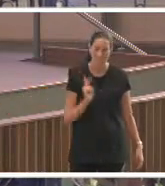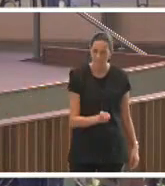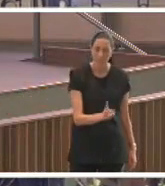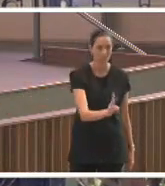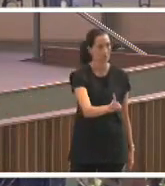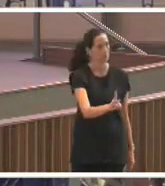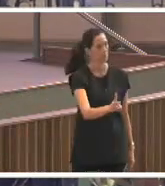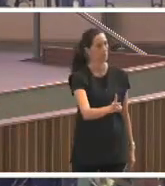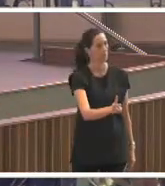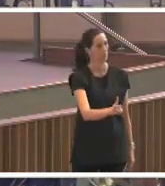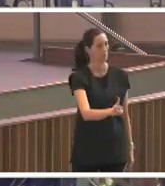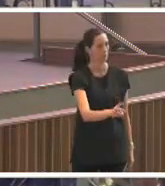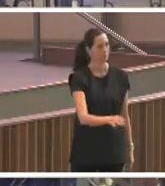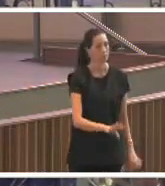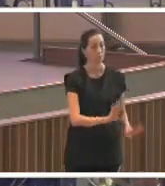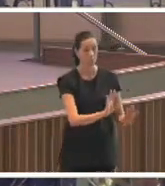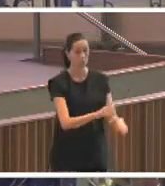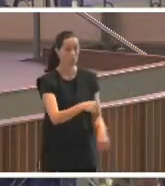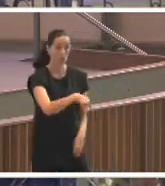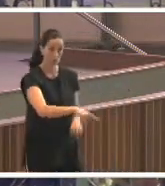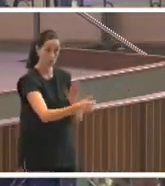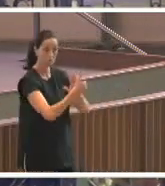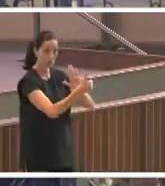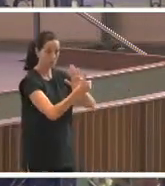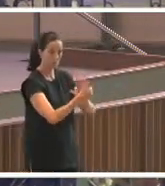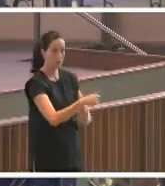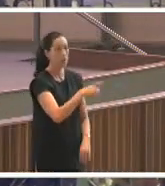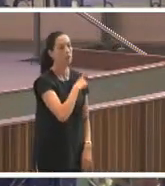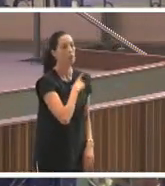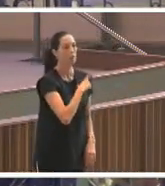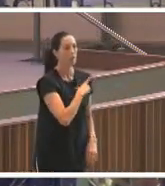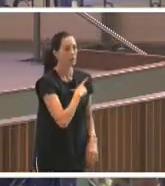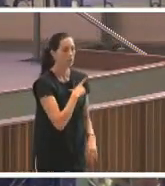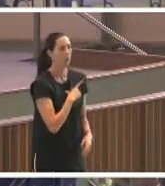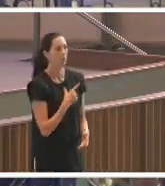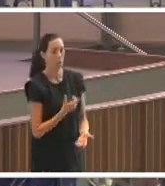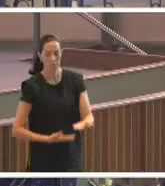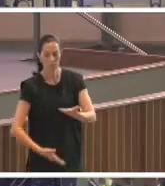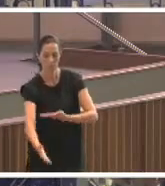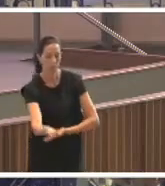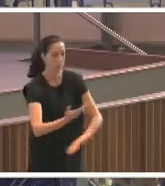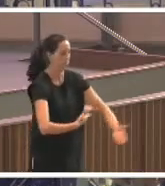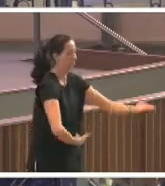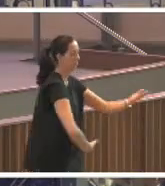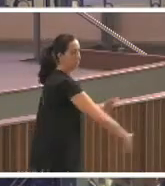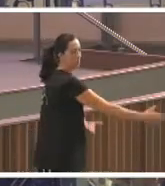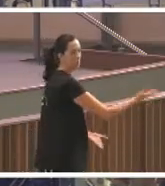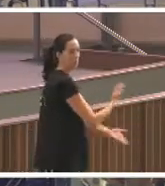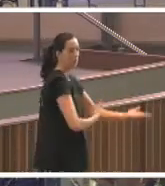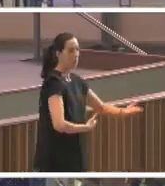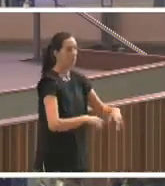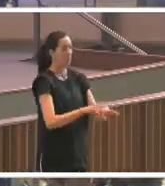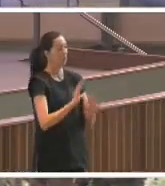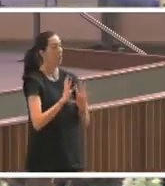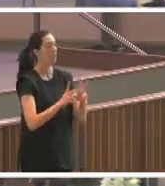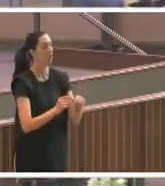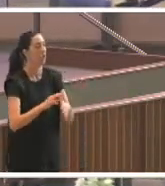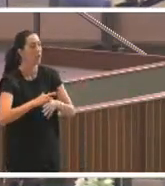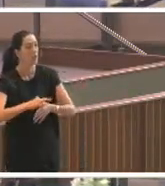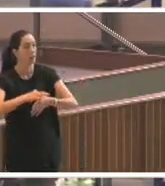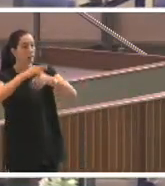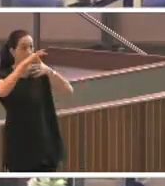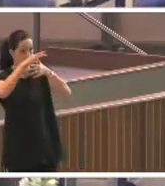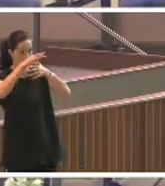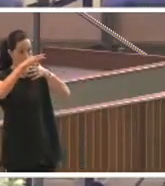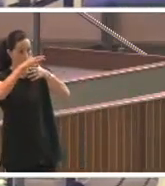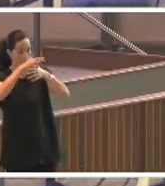de contas, tá? Que é uma maneira de cuidar uns dos outros. O líder de célula presta contas para o seu